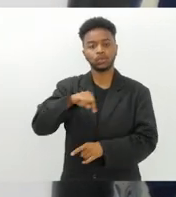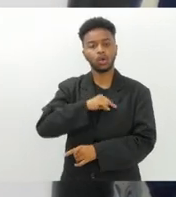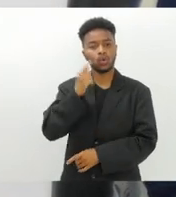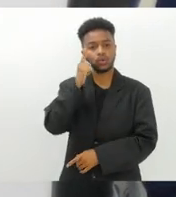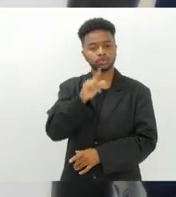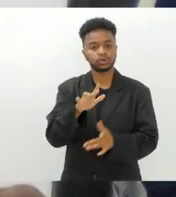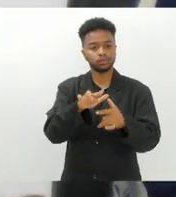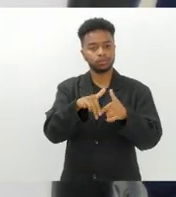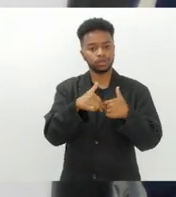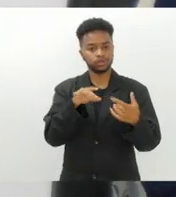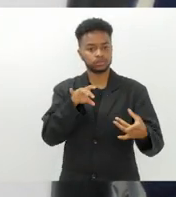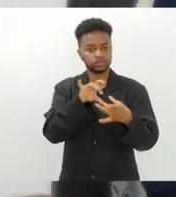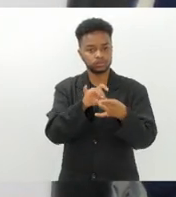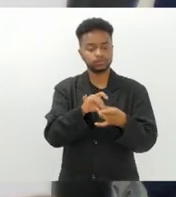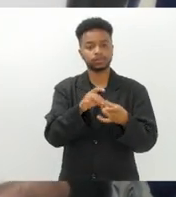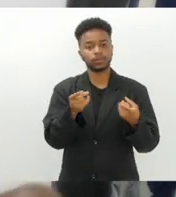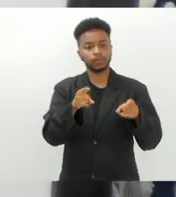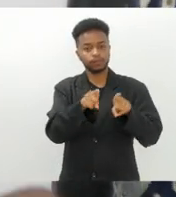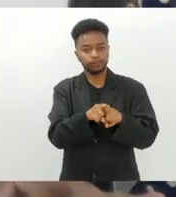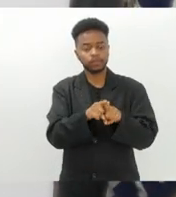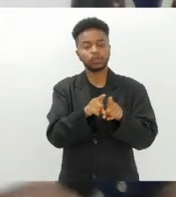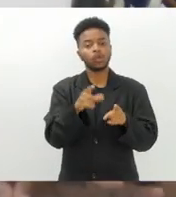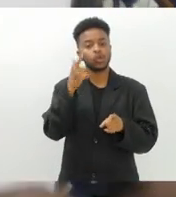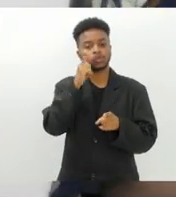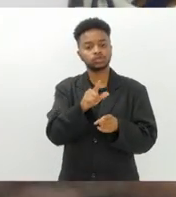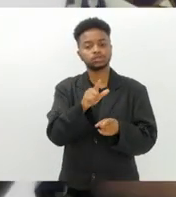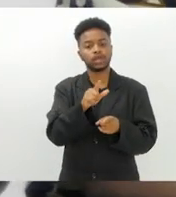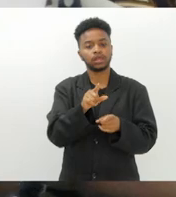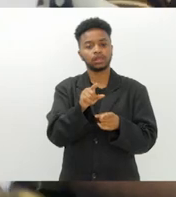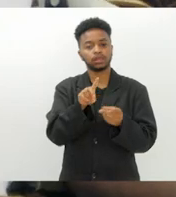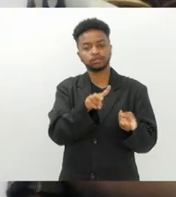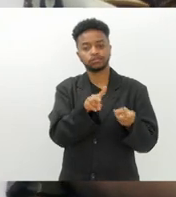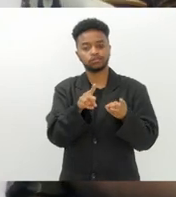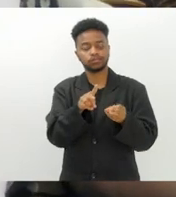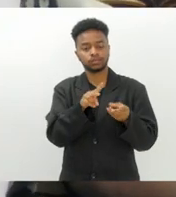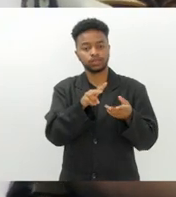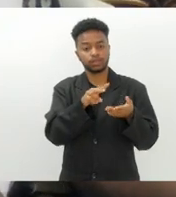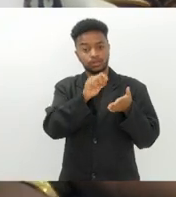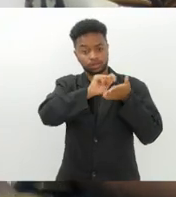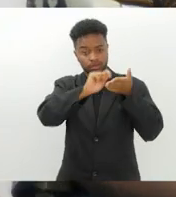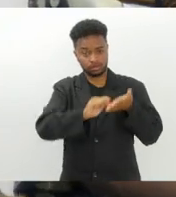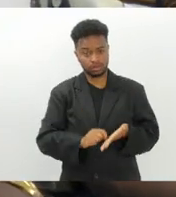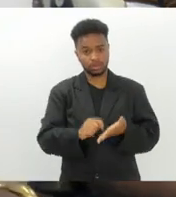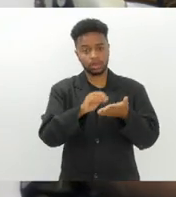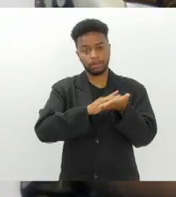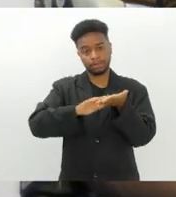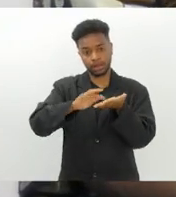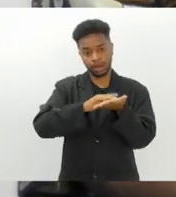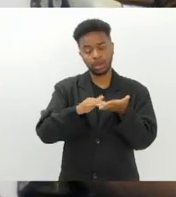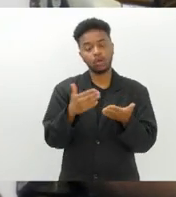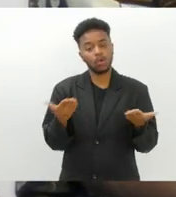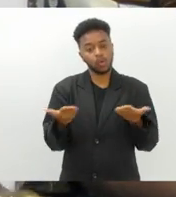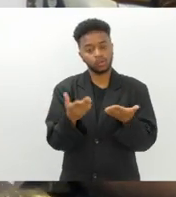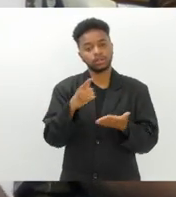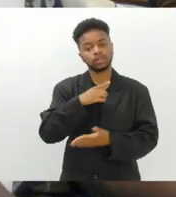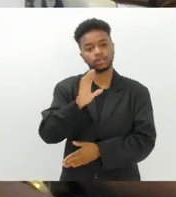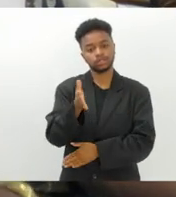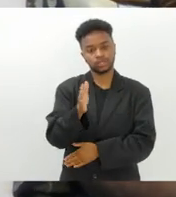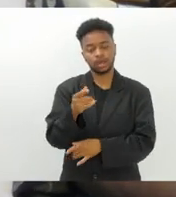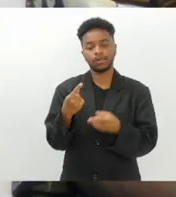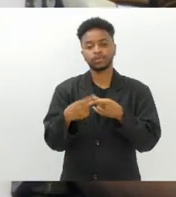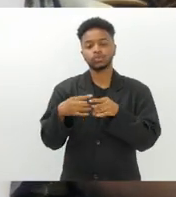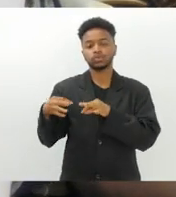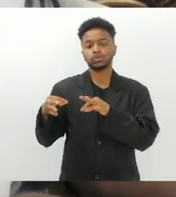dessa parceria, a transcrição do documento Carta Magna da Umbanda em Braille. Hoje já é uma realidade, todos os portadores